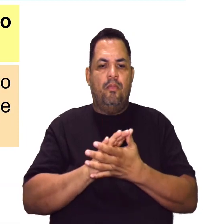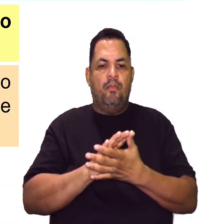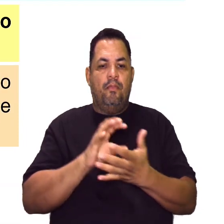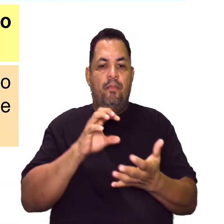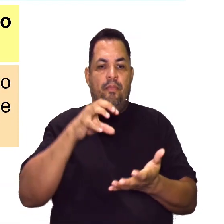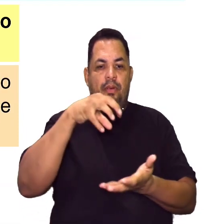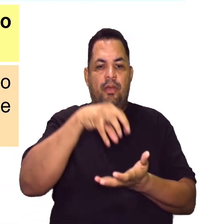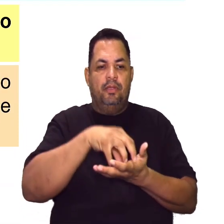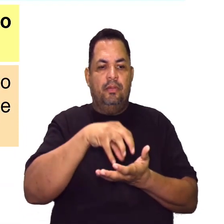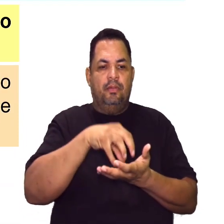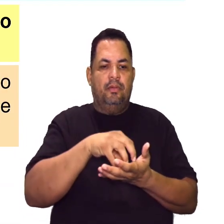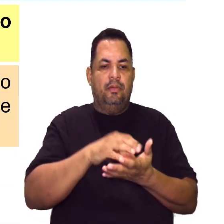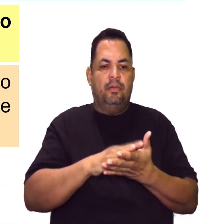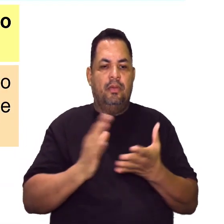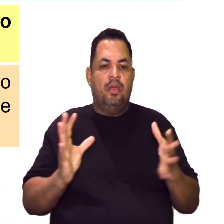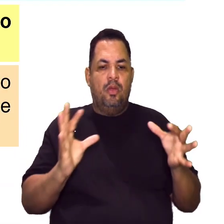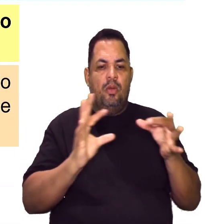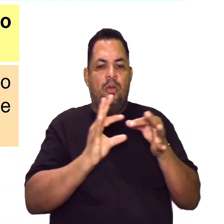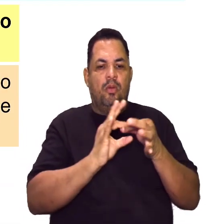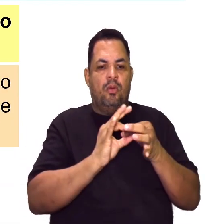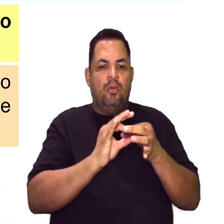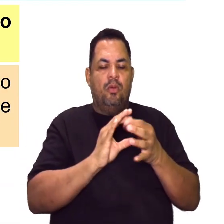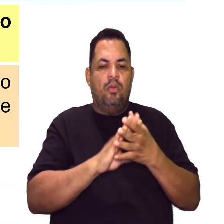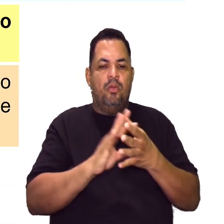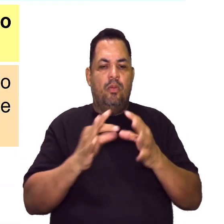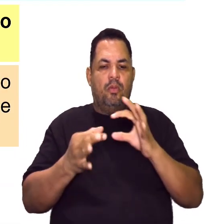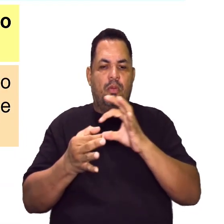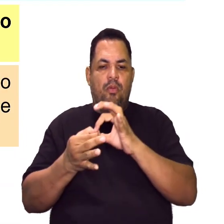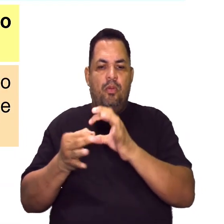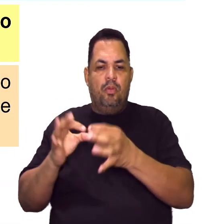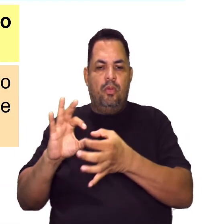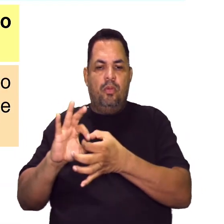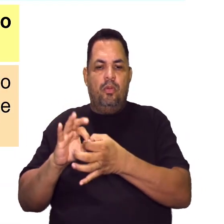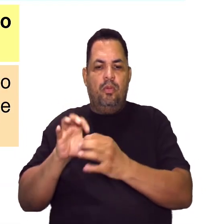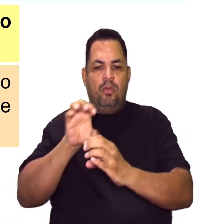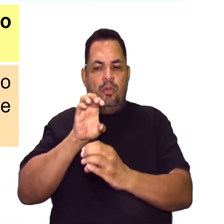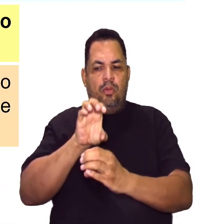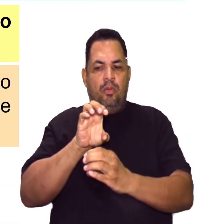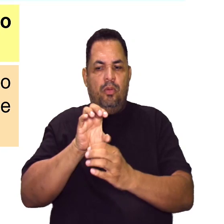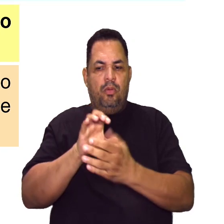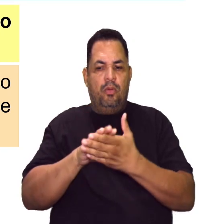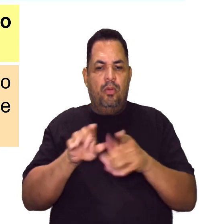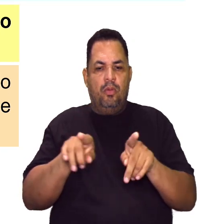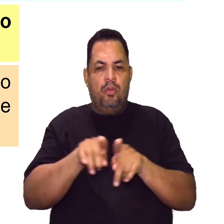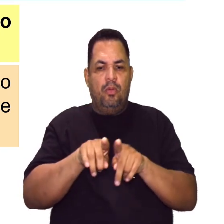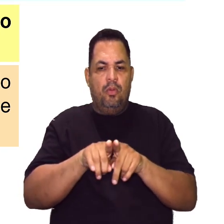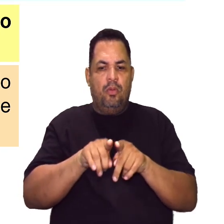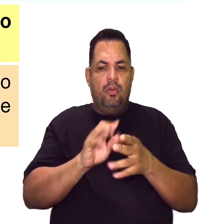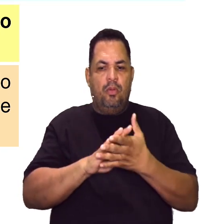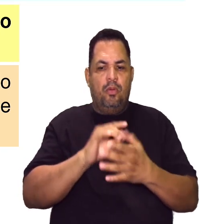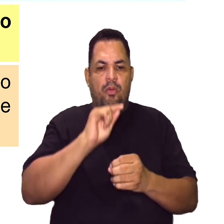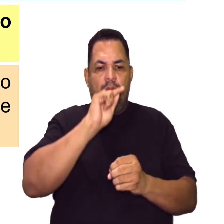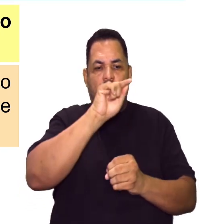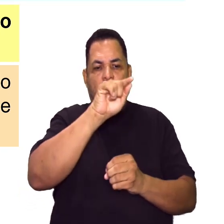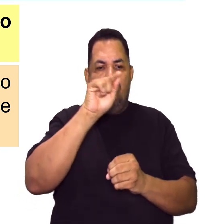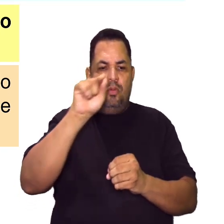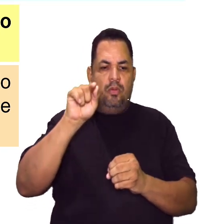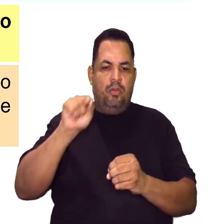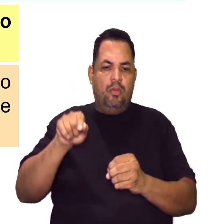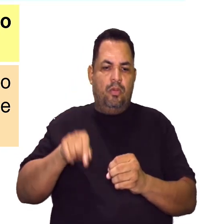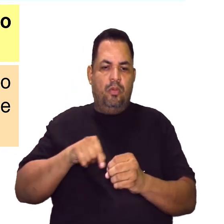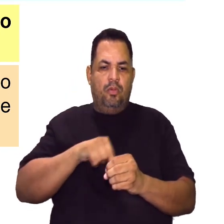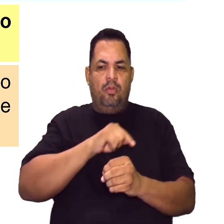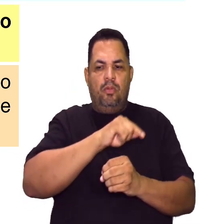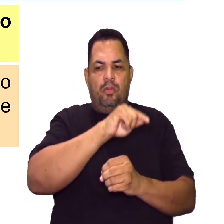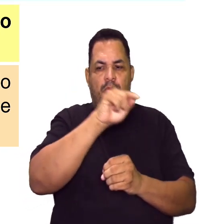central. E os que se ligam ao átomo central, eles ficam